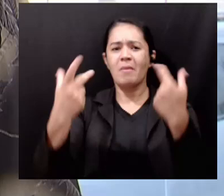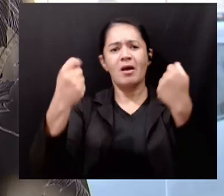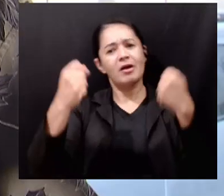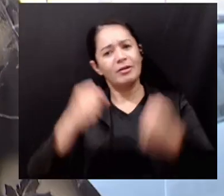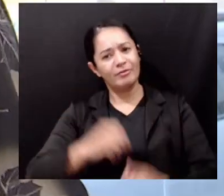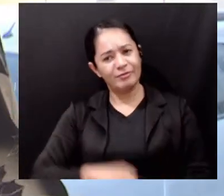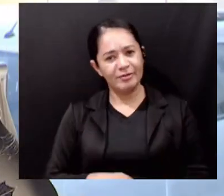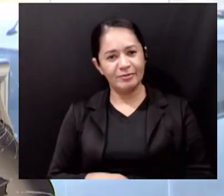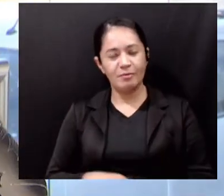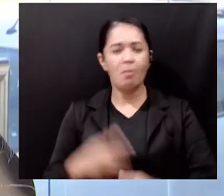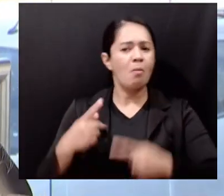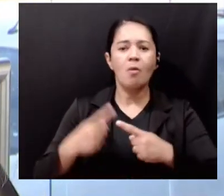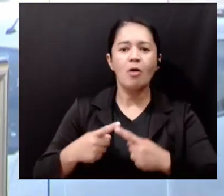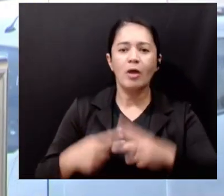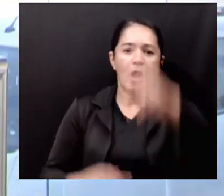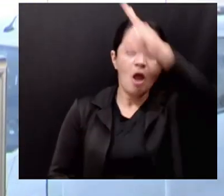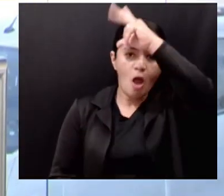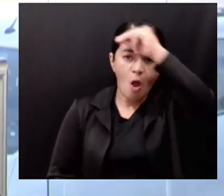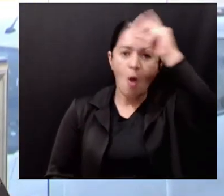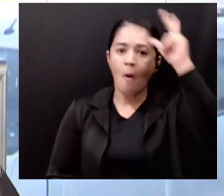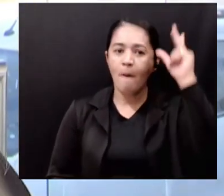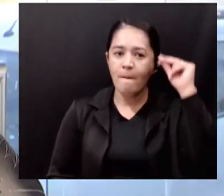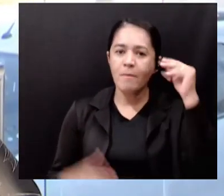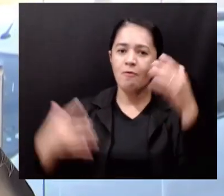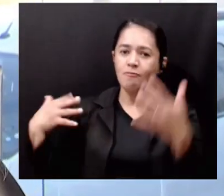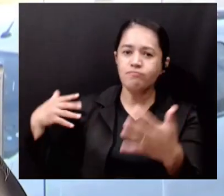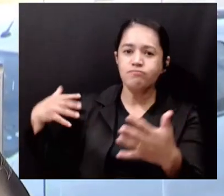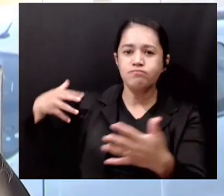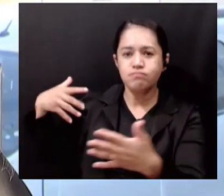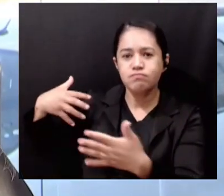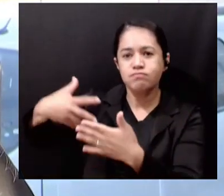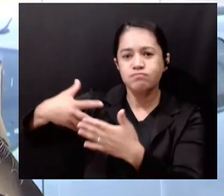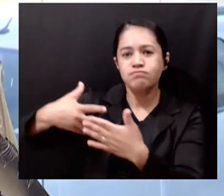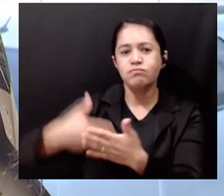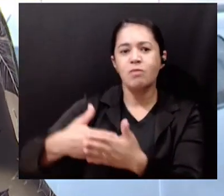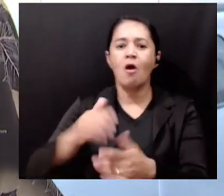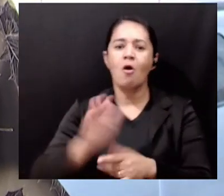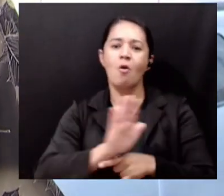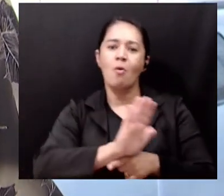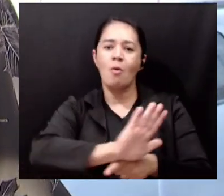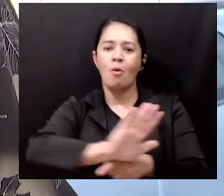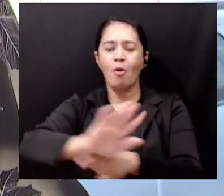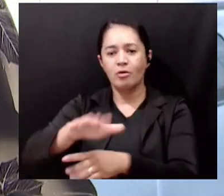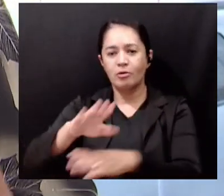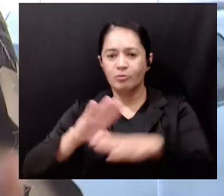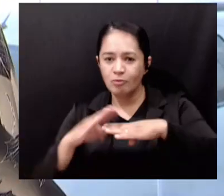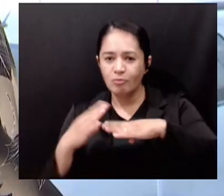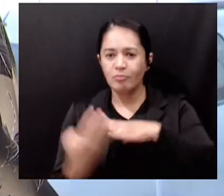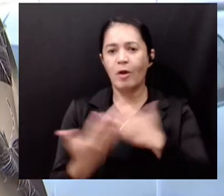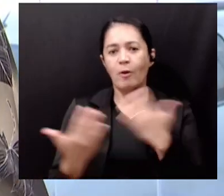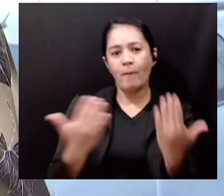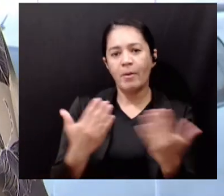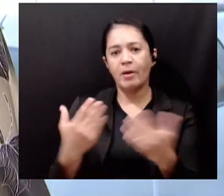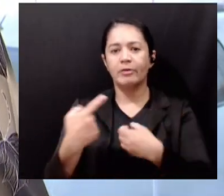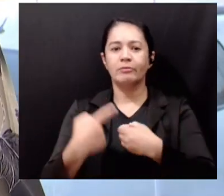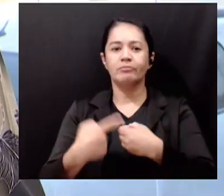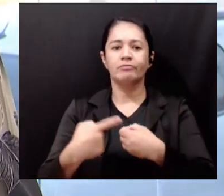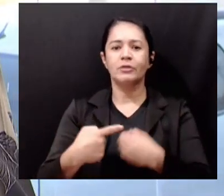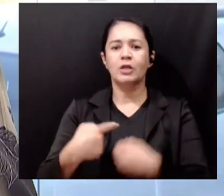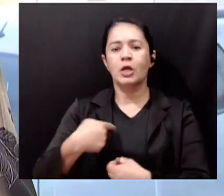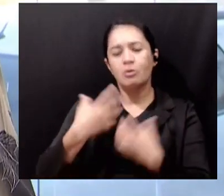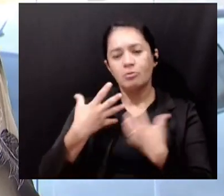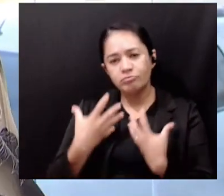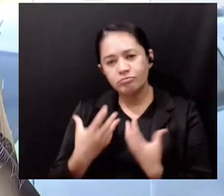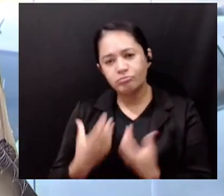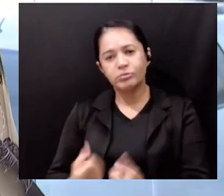dos prefeitos que vem vindo está evoluindo o Campo Grande. Campo Grande hoje é uma cidade. É uma cidade onde que me acolheu, onde que realmente eu criei